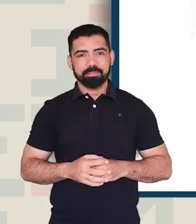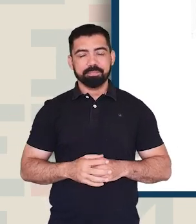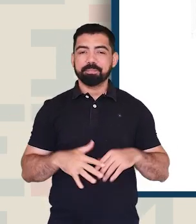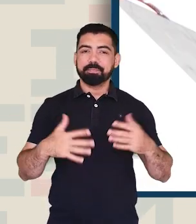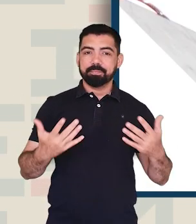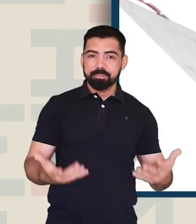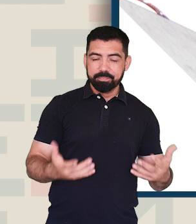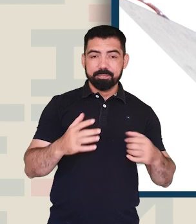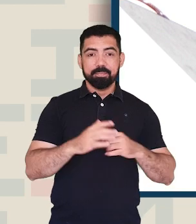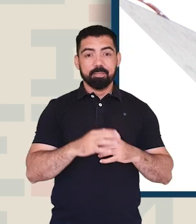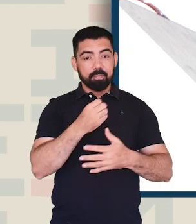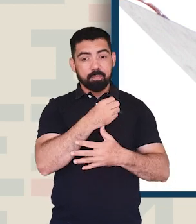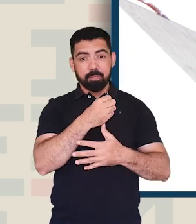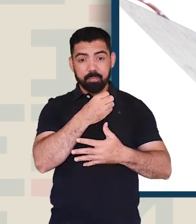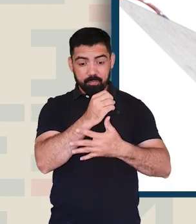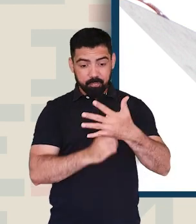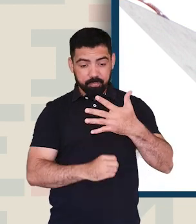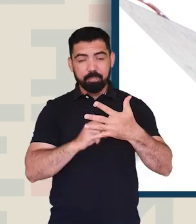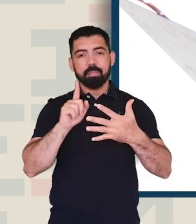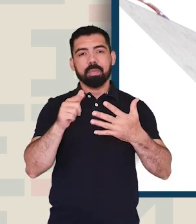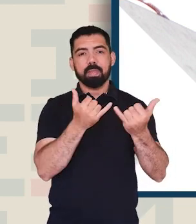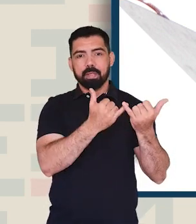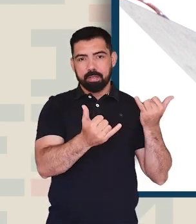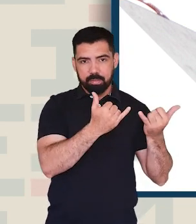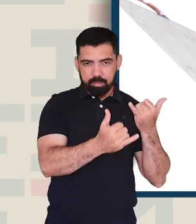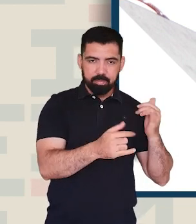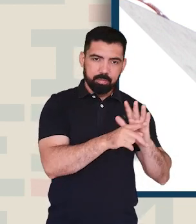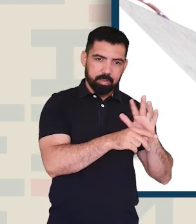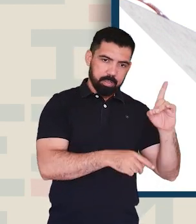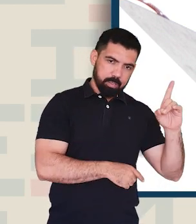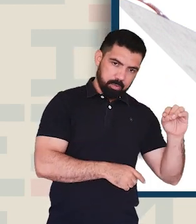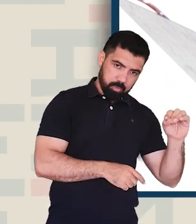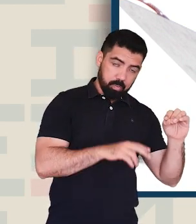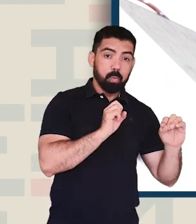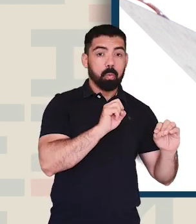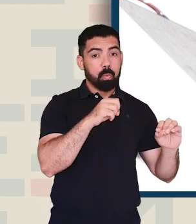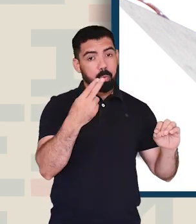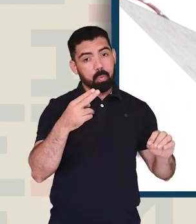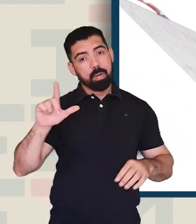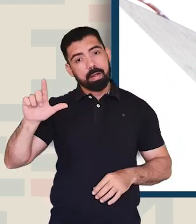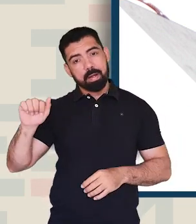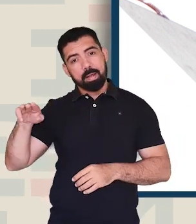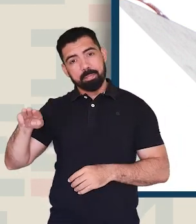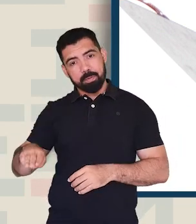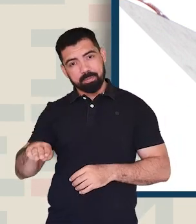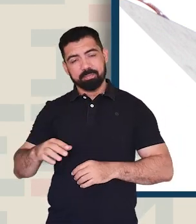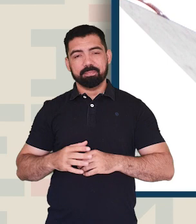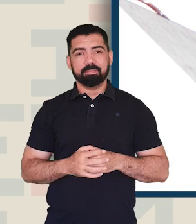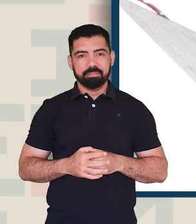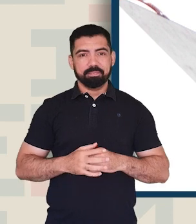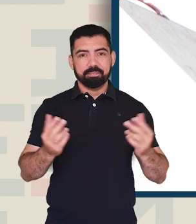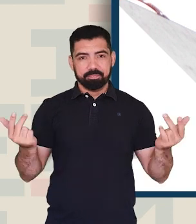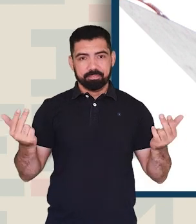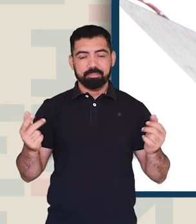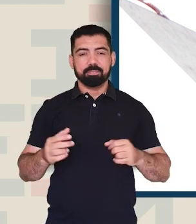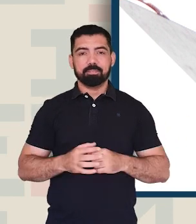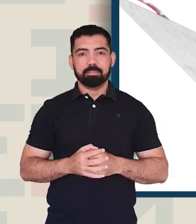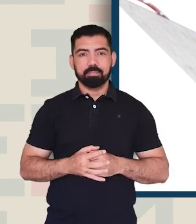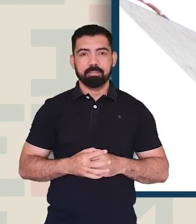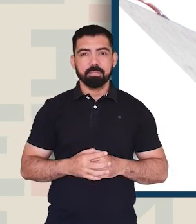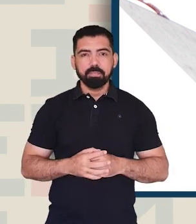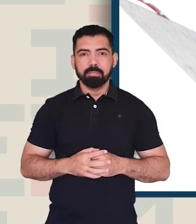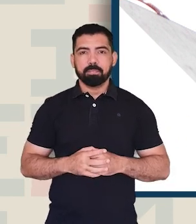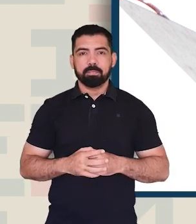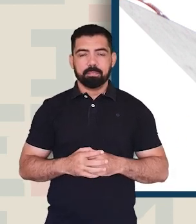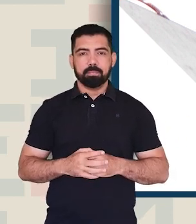os acordes vão ser os mesmos acordes. No caso, se a gente estiver em Lá menor, de Dó, certo? Mesmos acordes